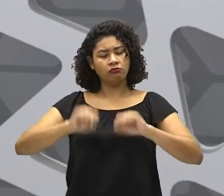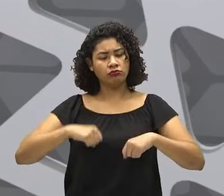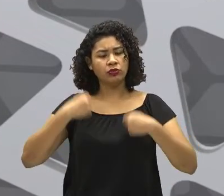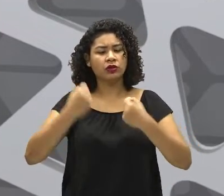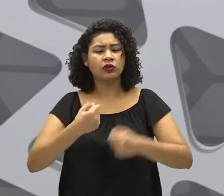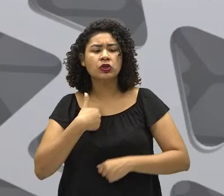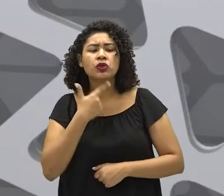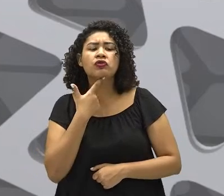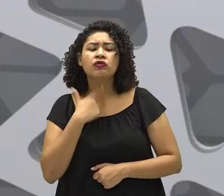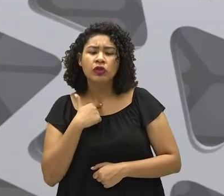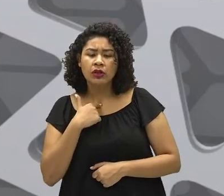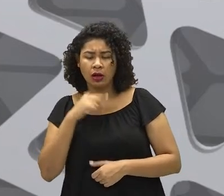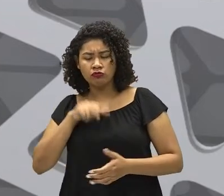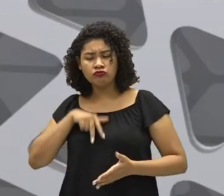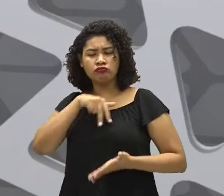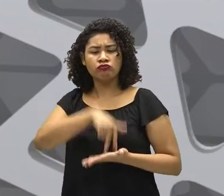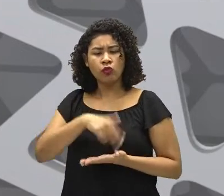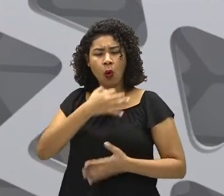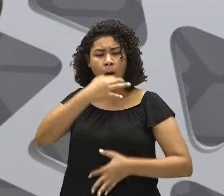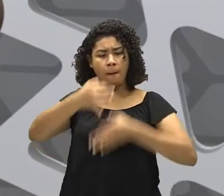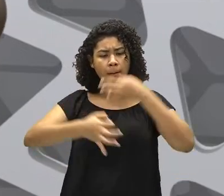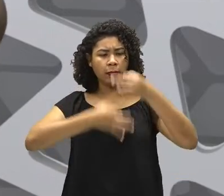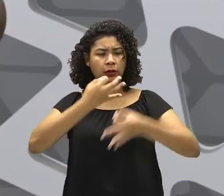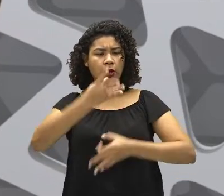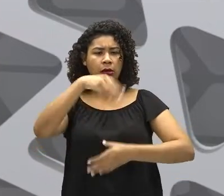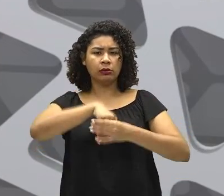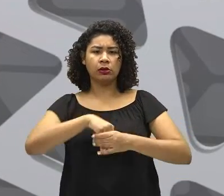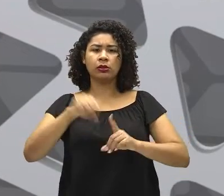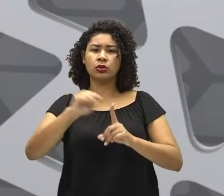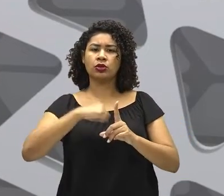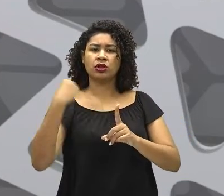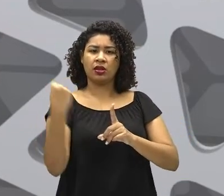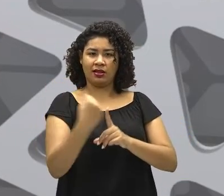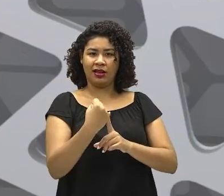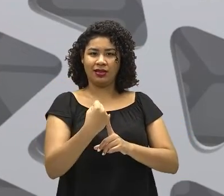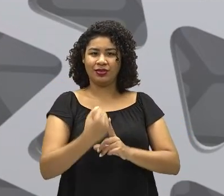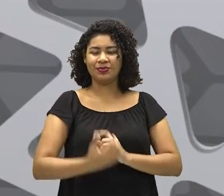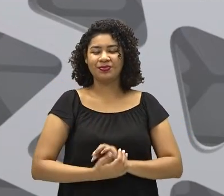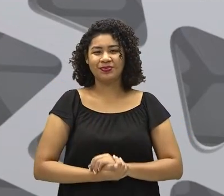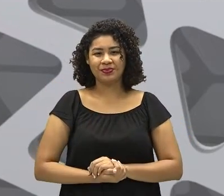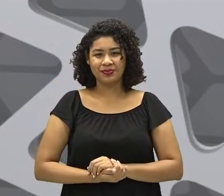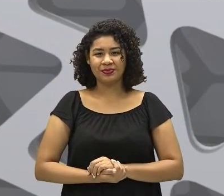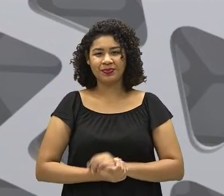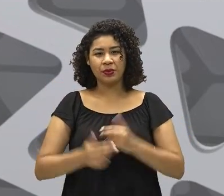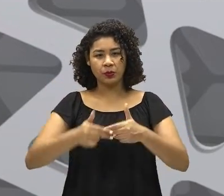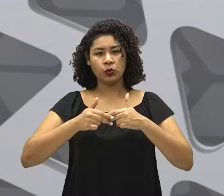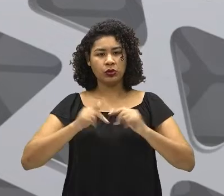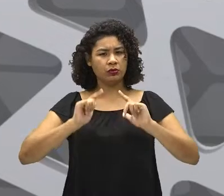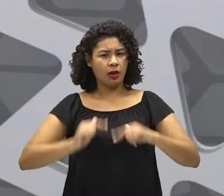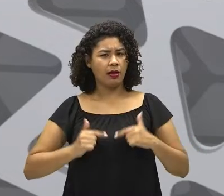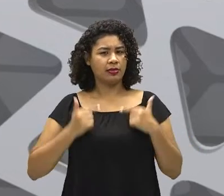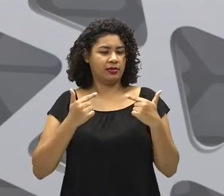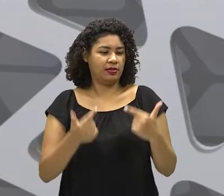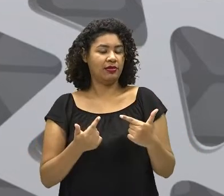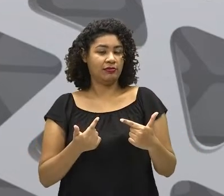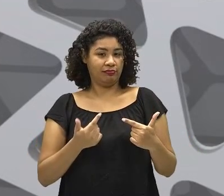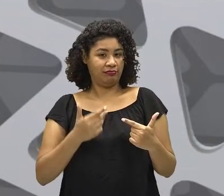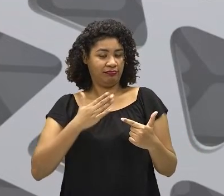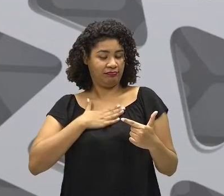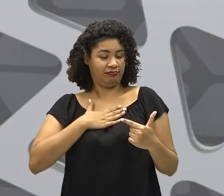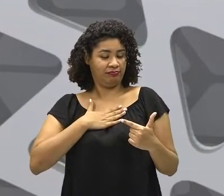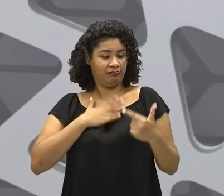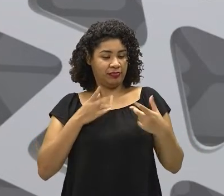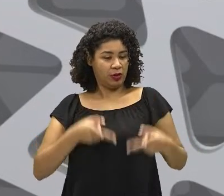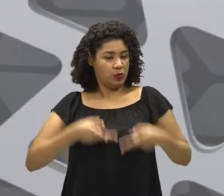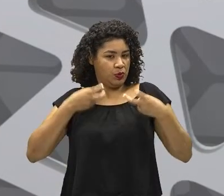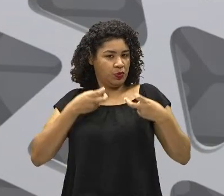como indivíduo, me posicionar socialmente e historicamente. Agir na minha própria história,